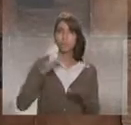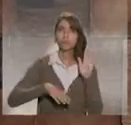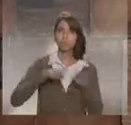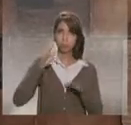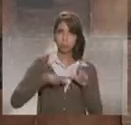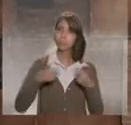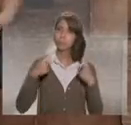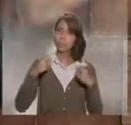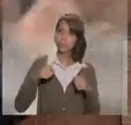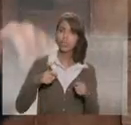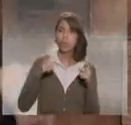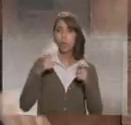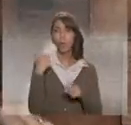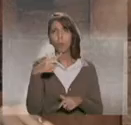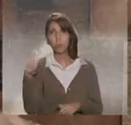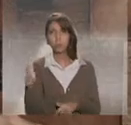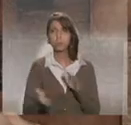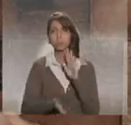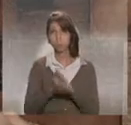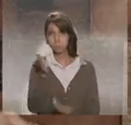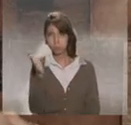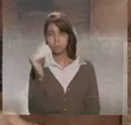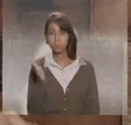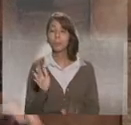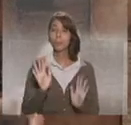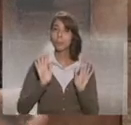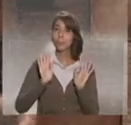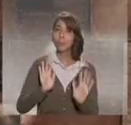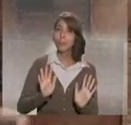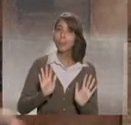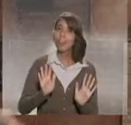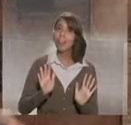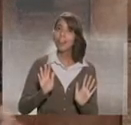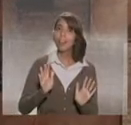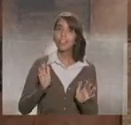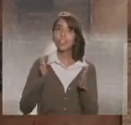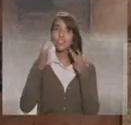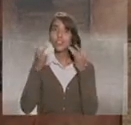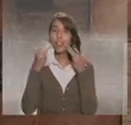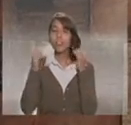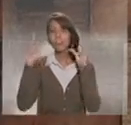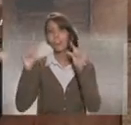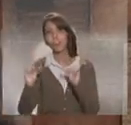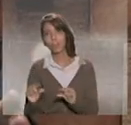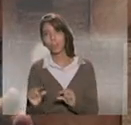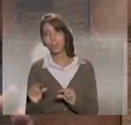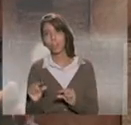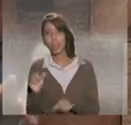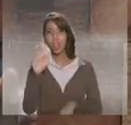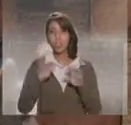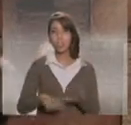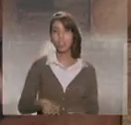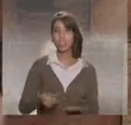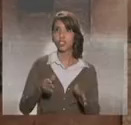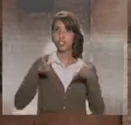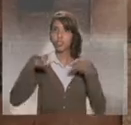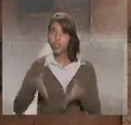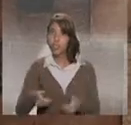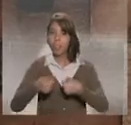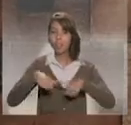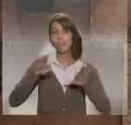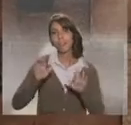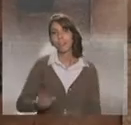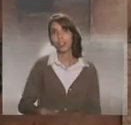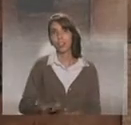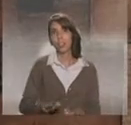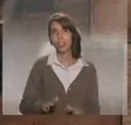fazer uma temporada fora e tal mas é muito menor o teatro geralmente chega e fica né e hoje em dia